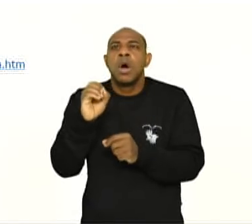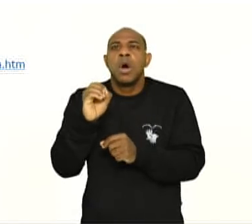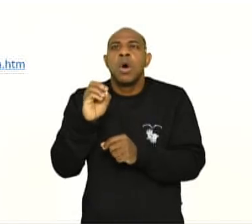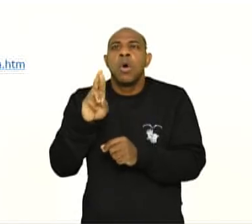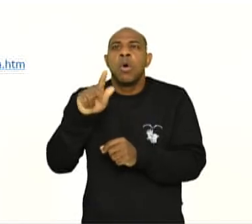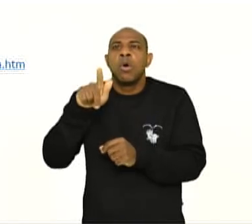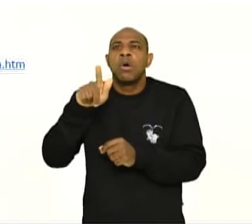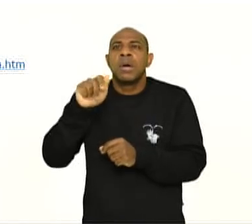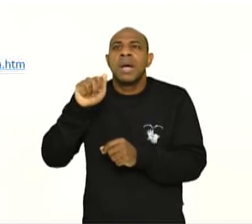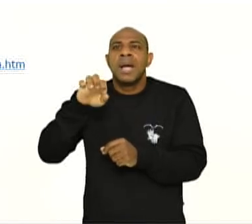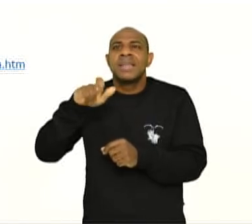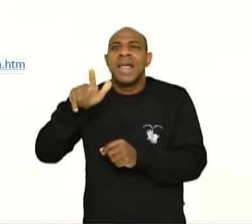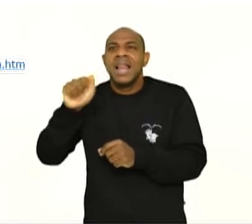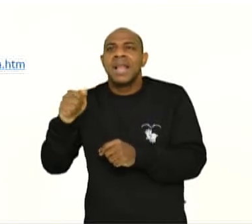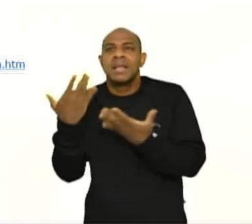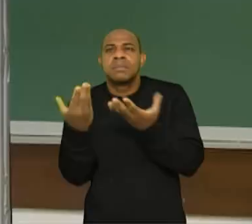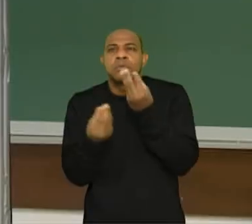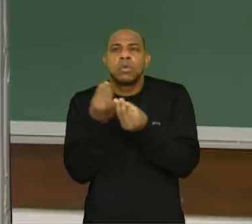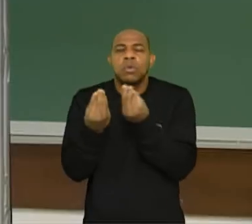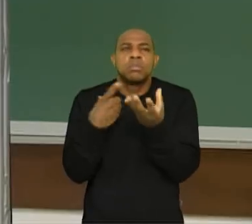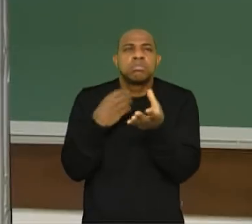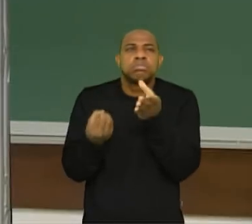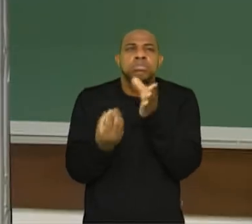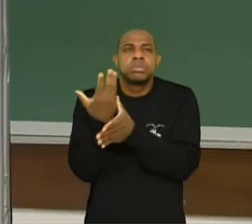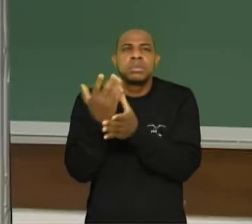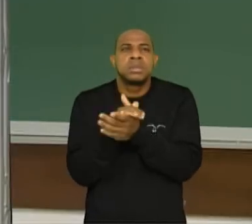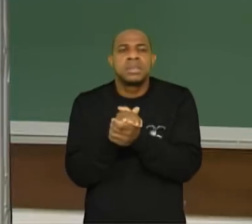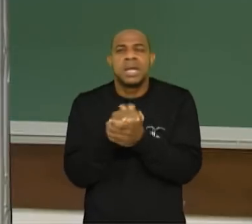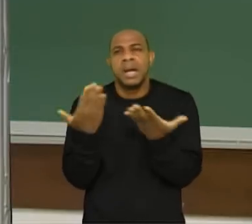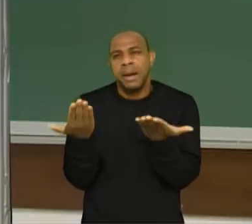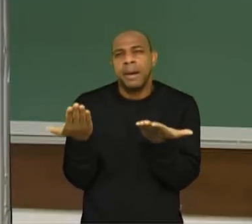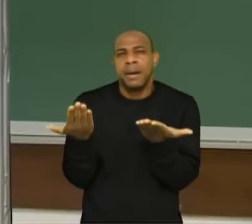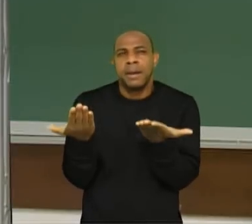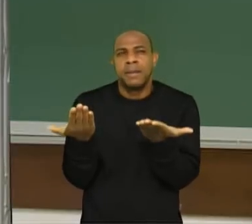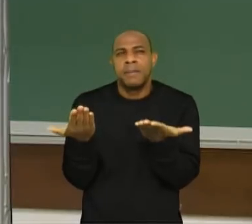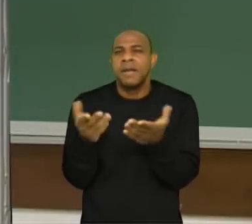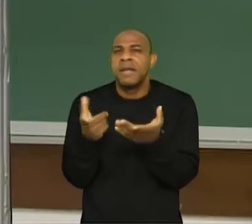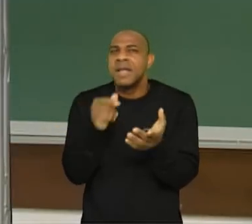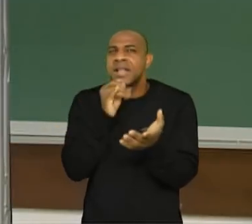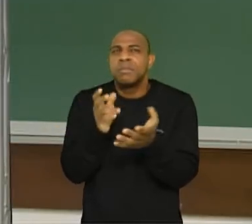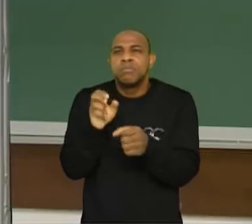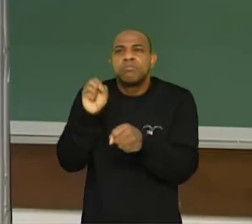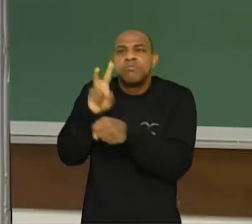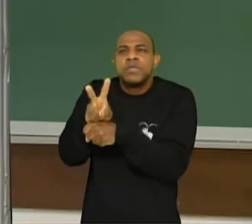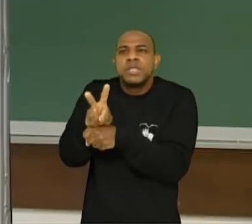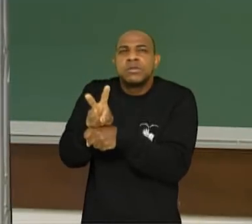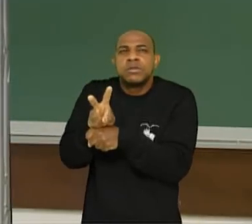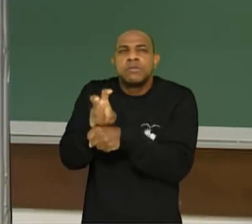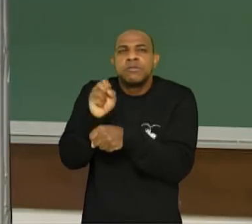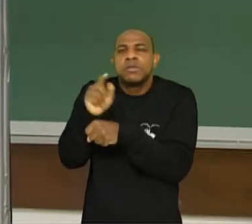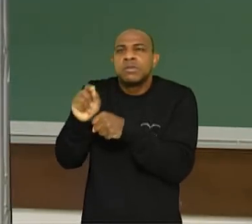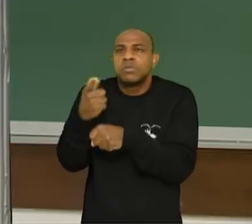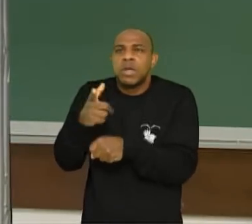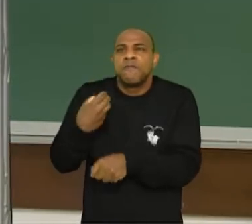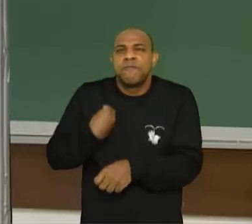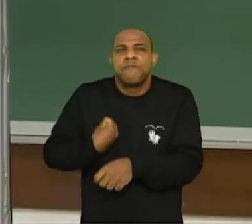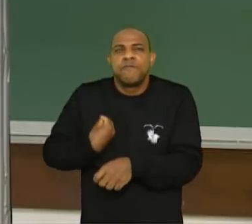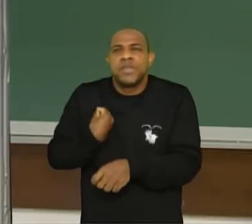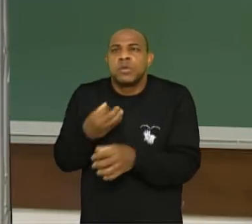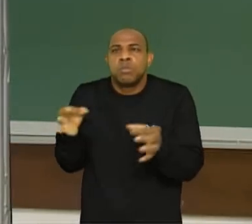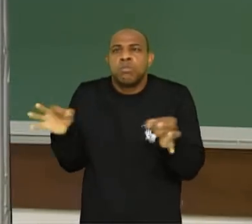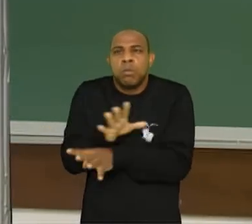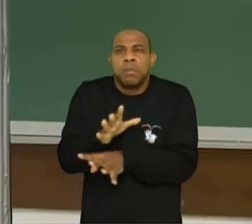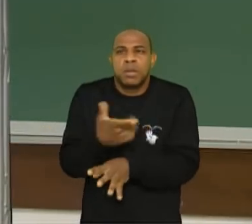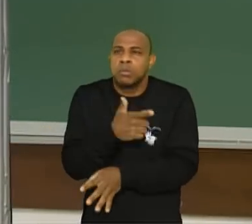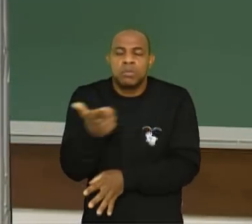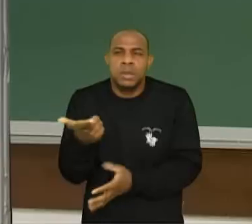as organelas, assim, por exemplo, vírus, né? Os vírus, eles não são seres vivos completos,